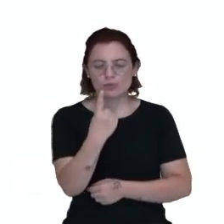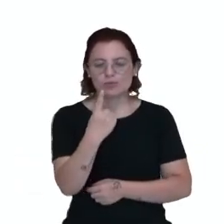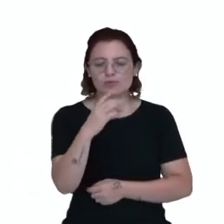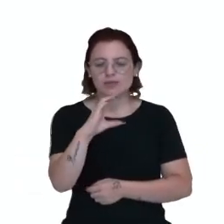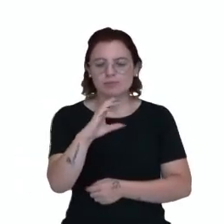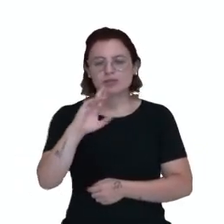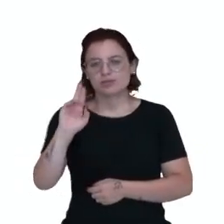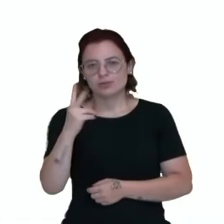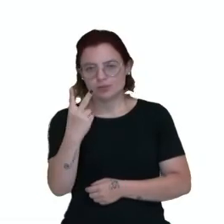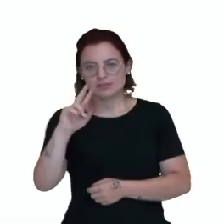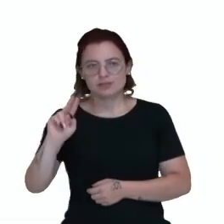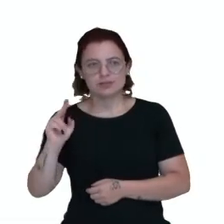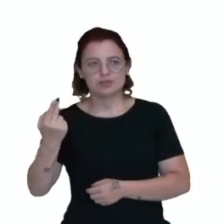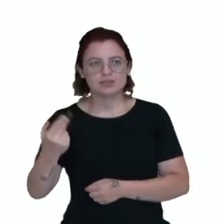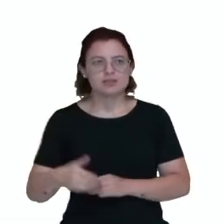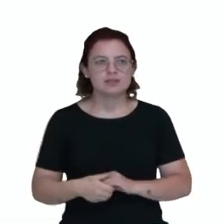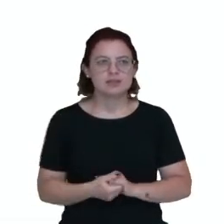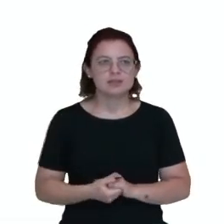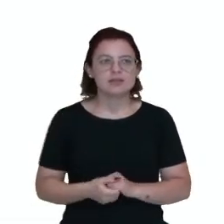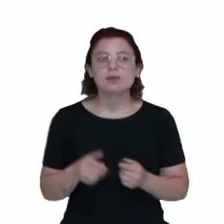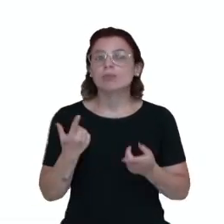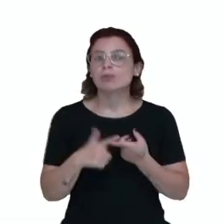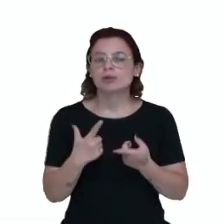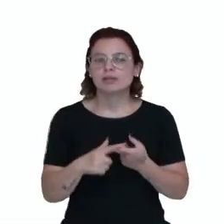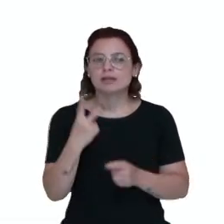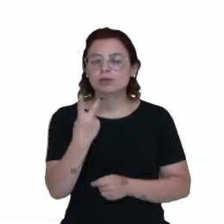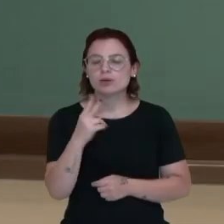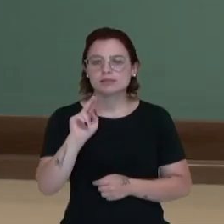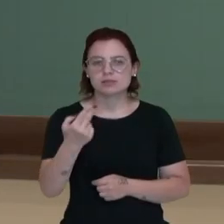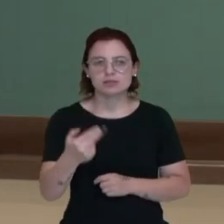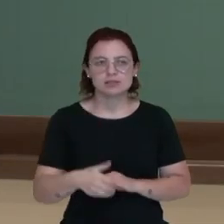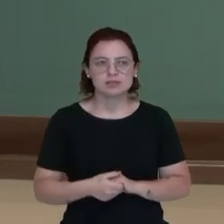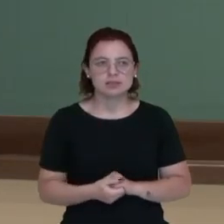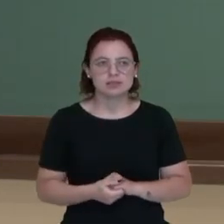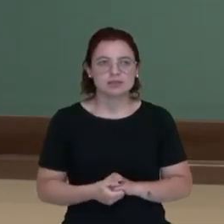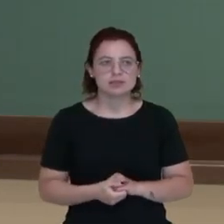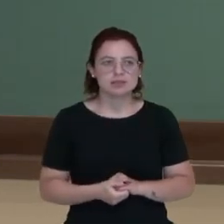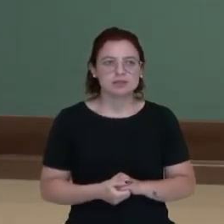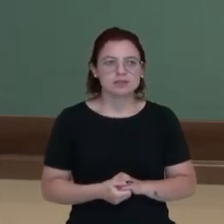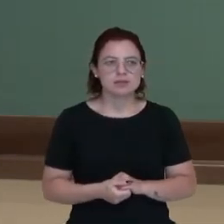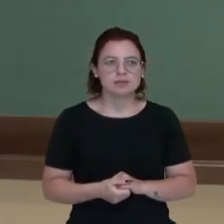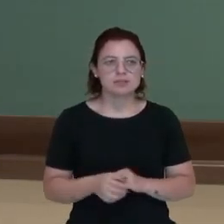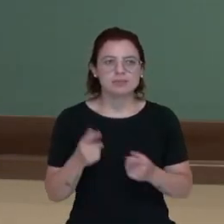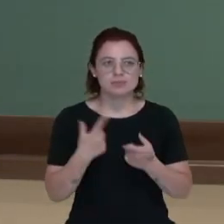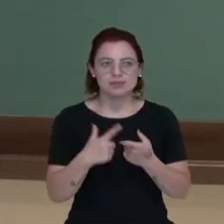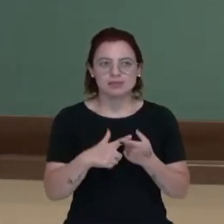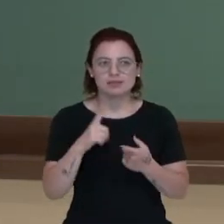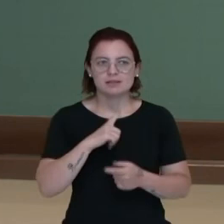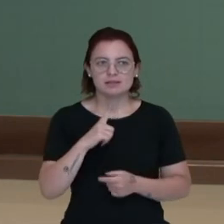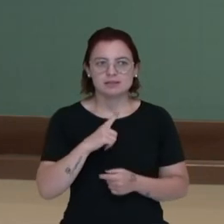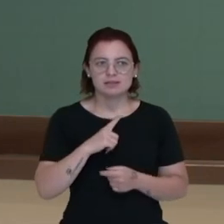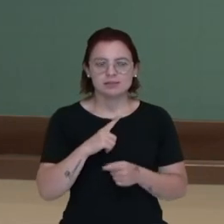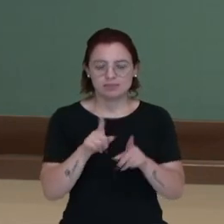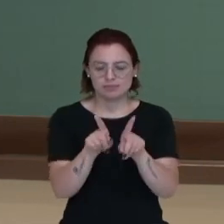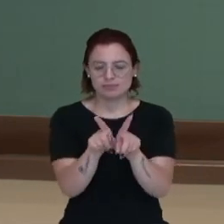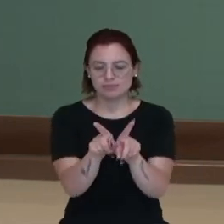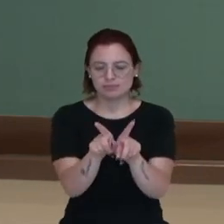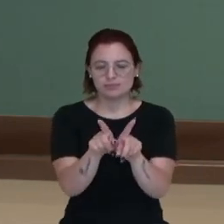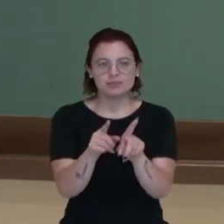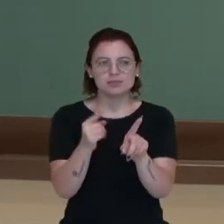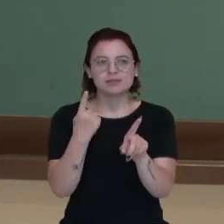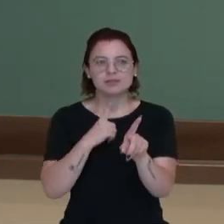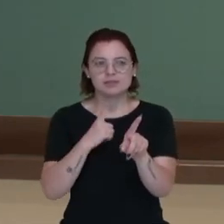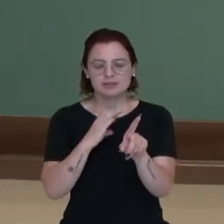dois hidrogênios. Tá, professor? Por que dois hidrogênios, professor? Por causa disso aqui, ó. Esse carbono tem